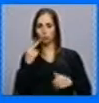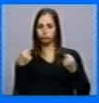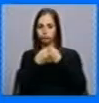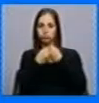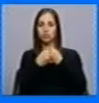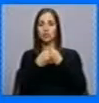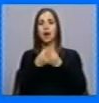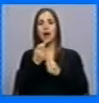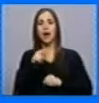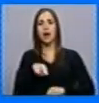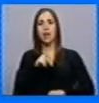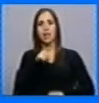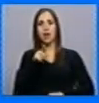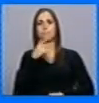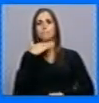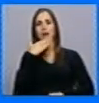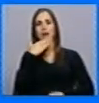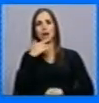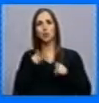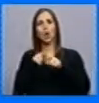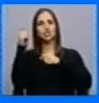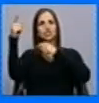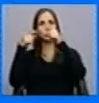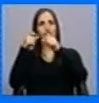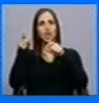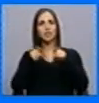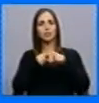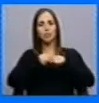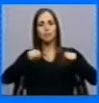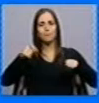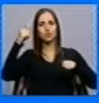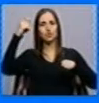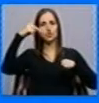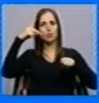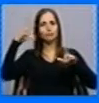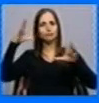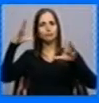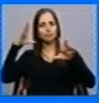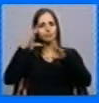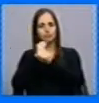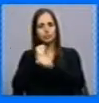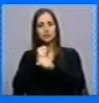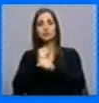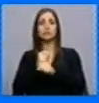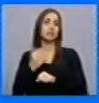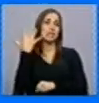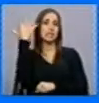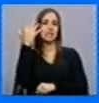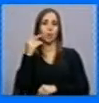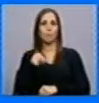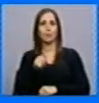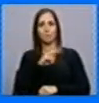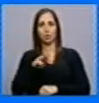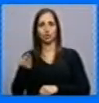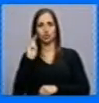fase final de estrelas do tamanho do Sol. O nosso Sol, na parte final, daqui a 4,5 mil milhões de anos, vai originar precisamente